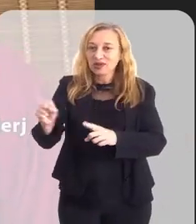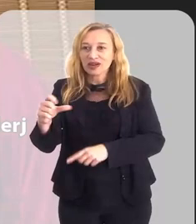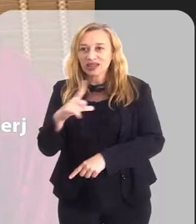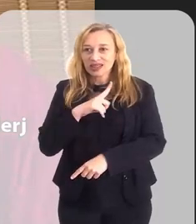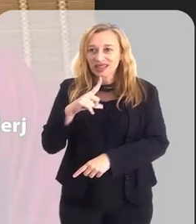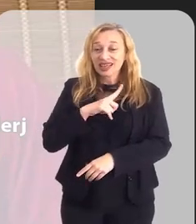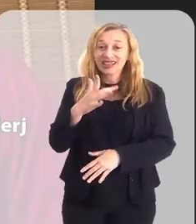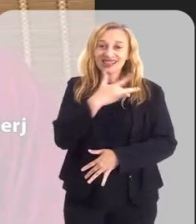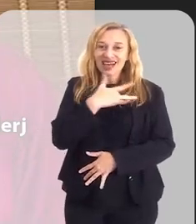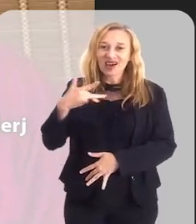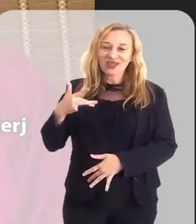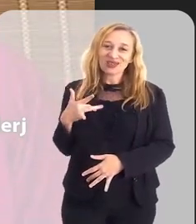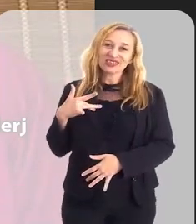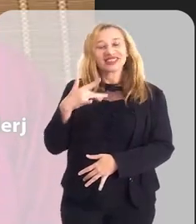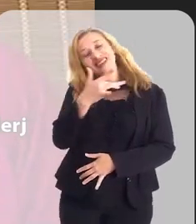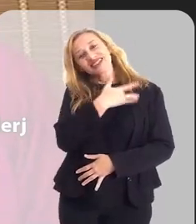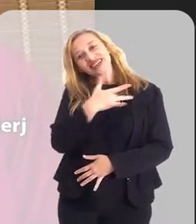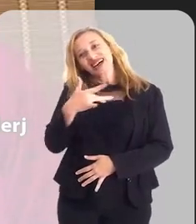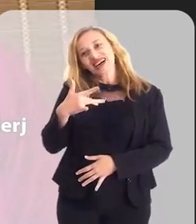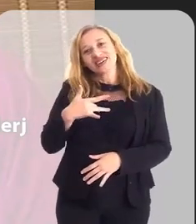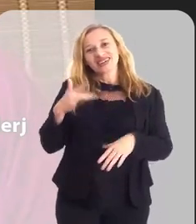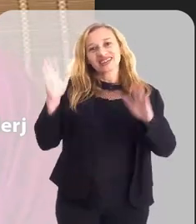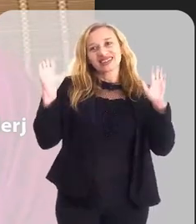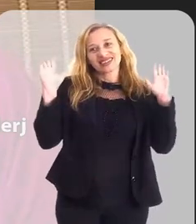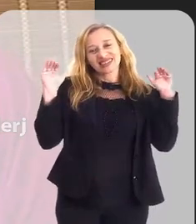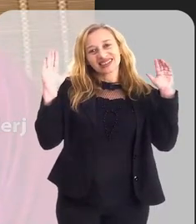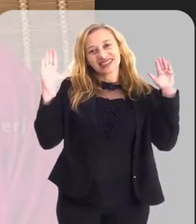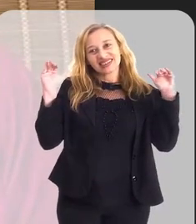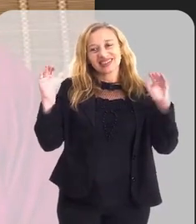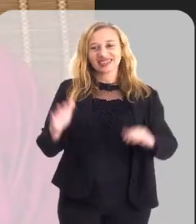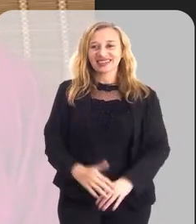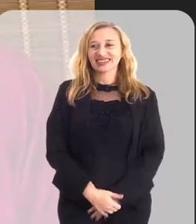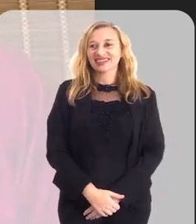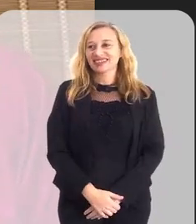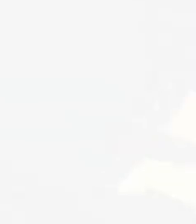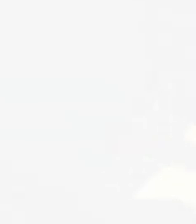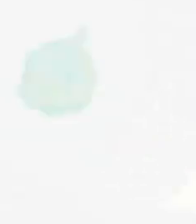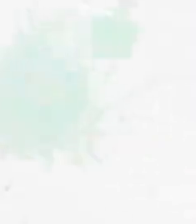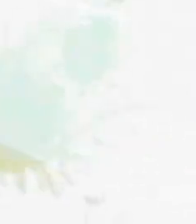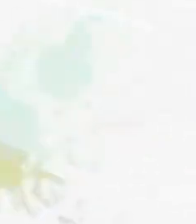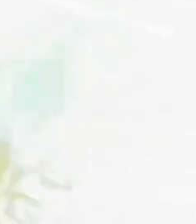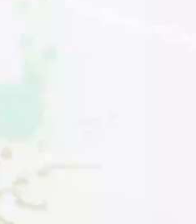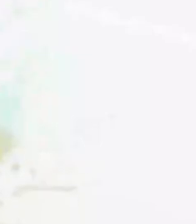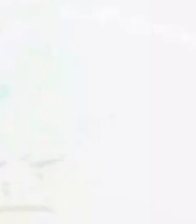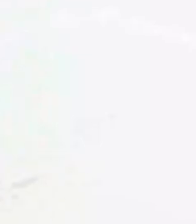não cola. Saúde, saúde e até lá!